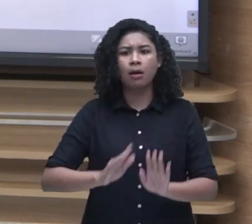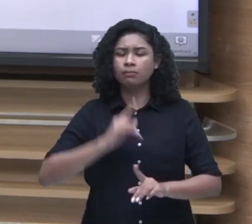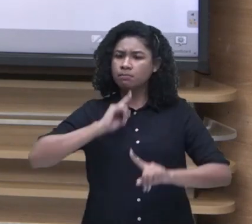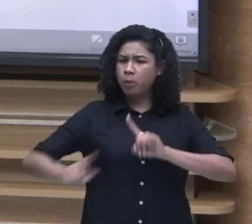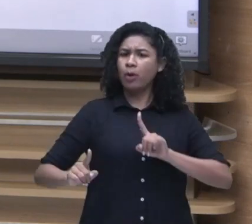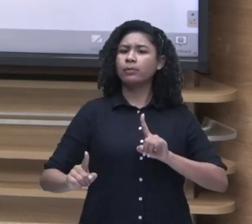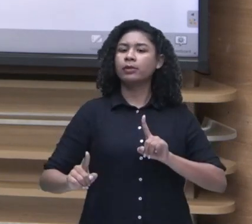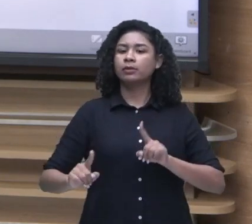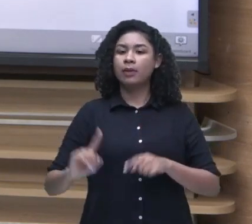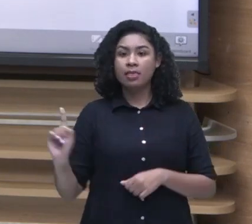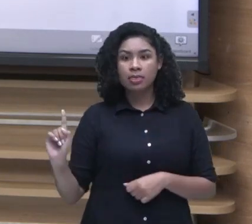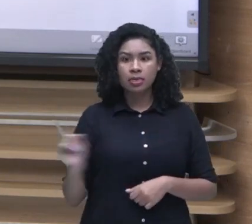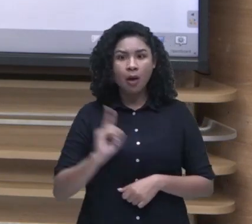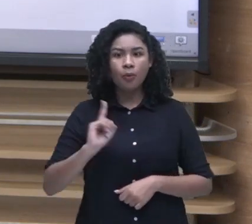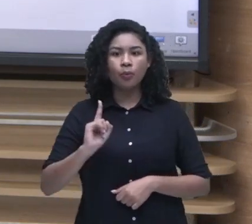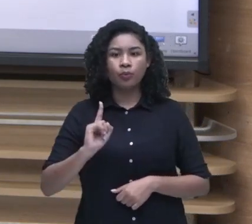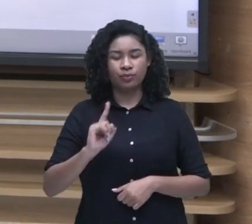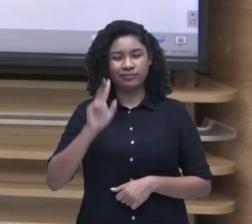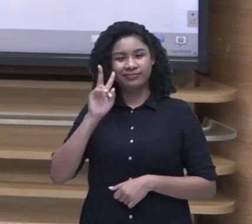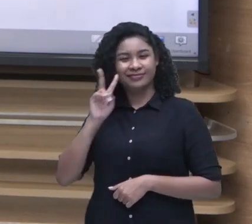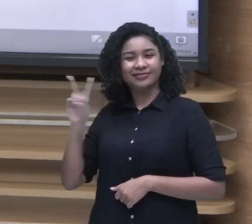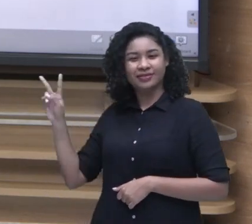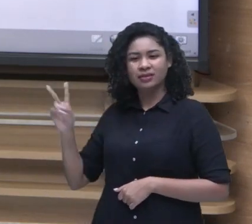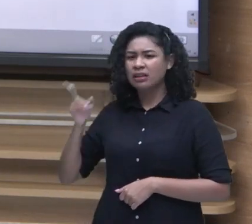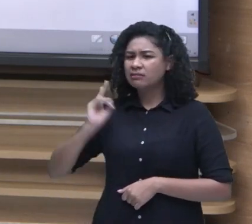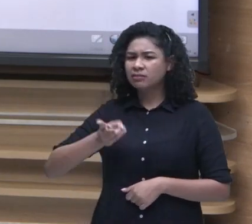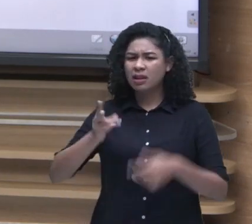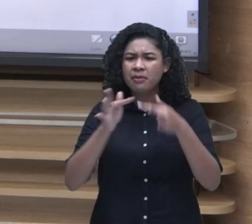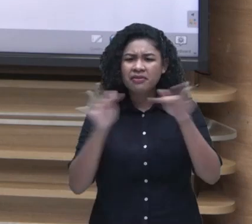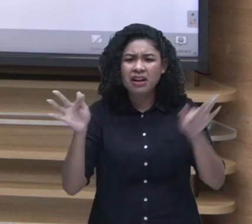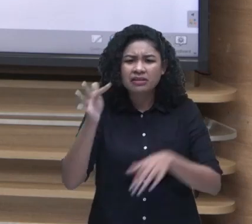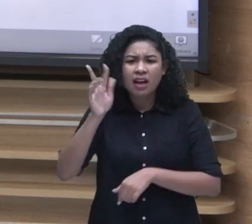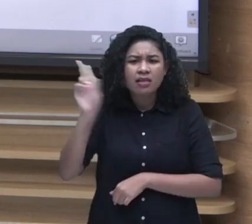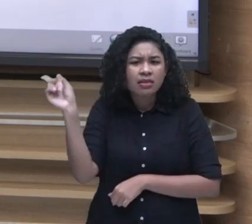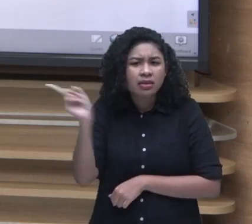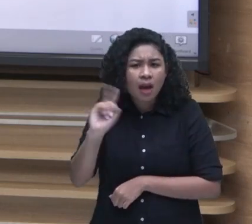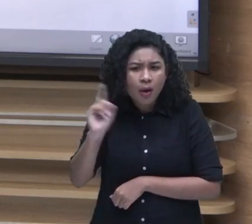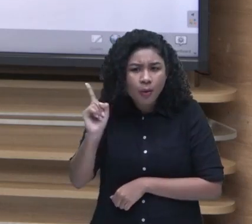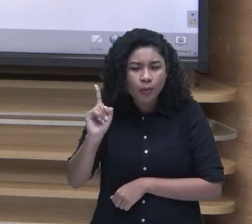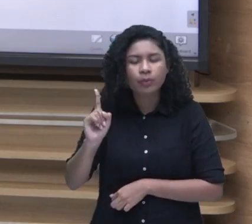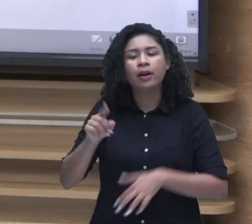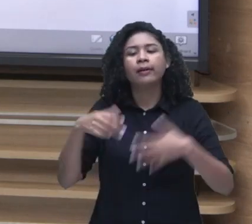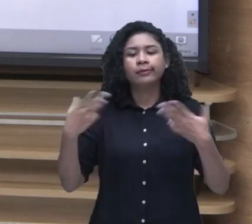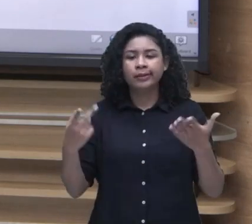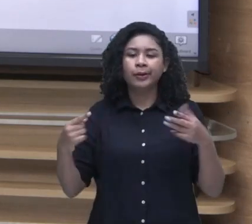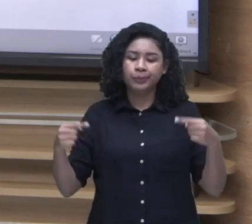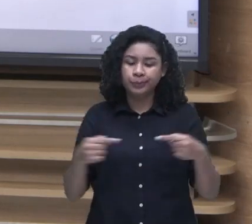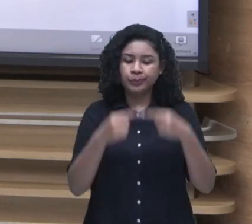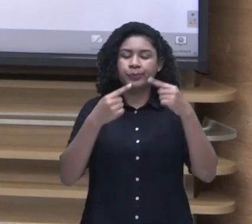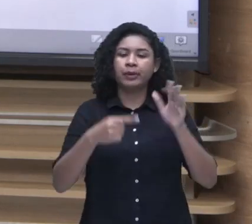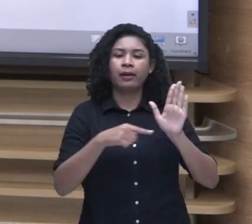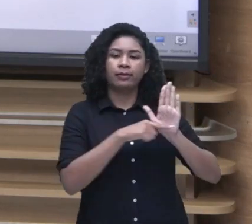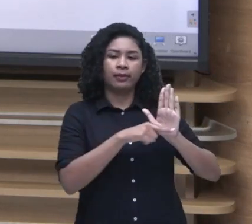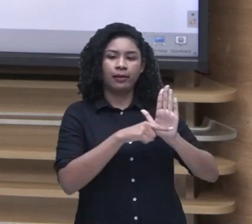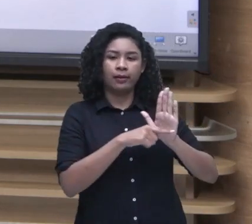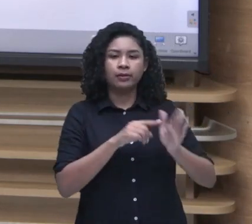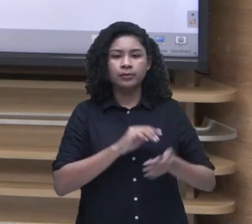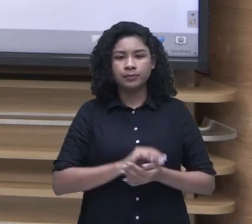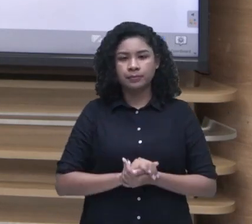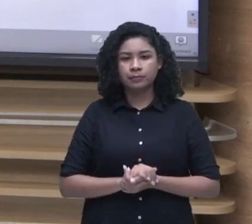negativo. Está negando. Sempre onde tem não, né? Já dá essa ideia de negação mesmo. Não fale